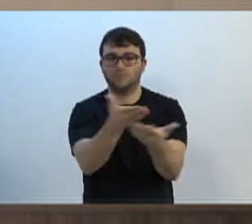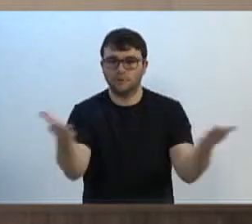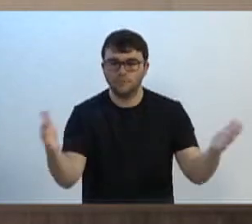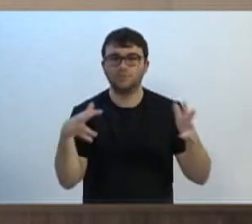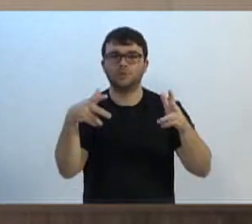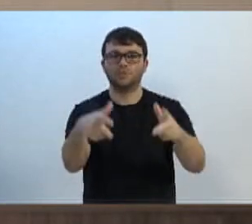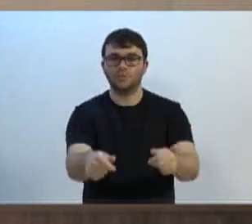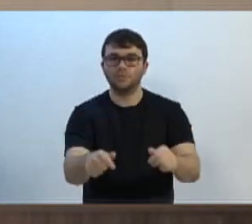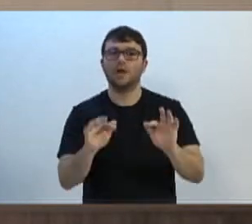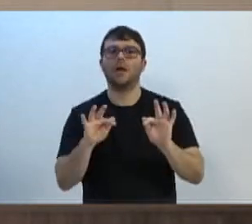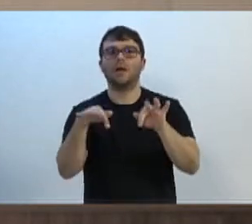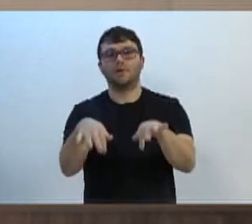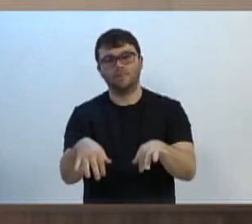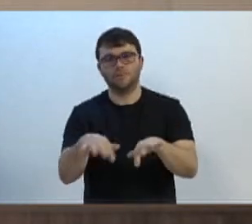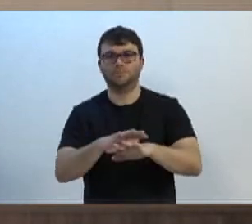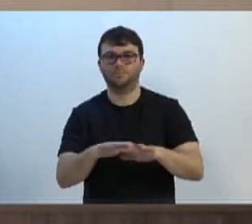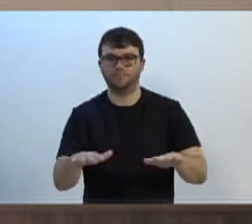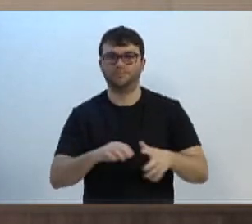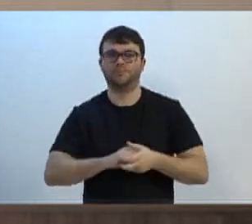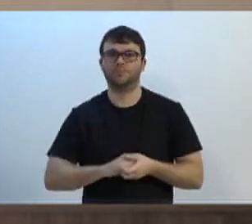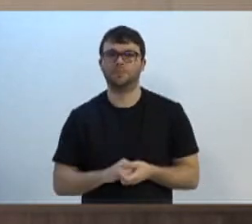final nós finalizamos